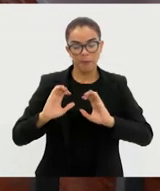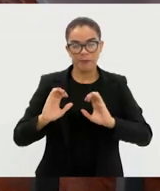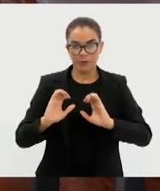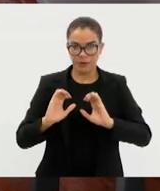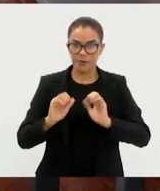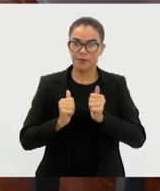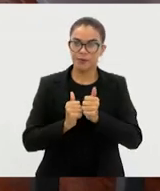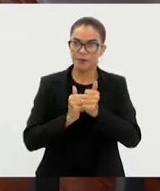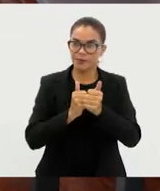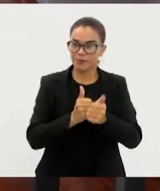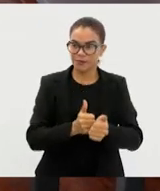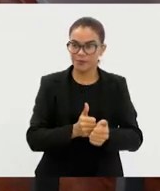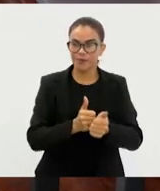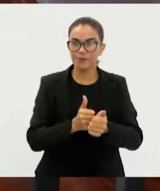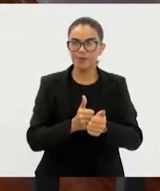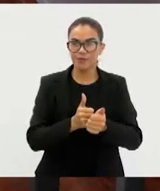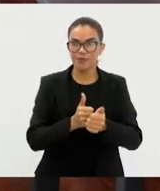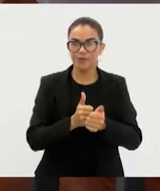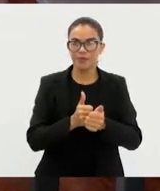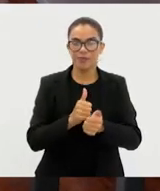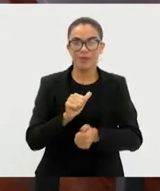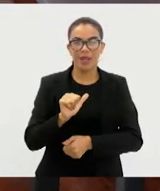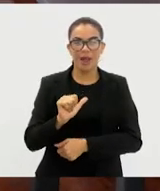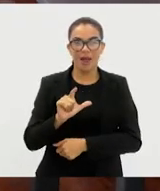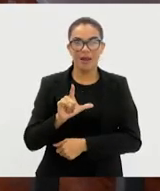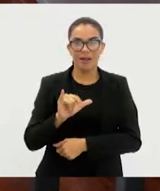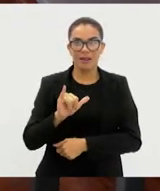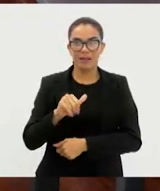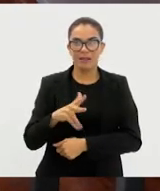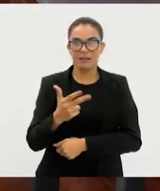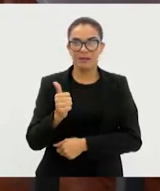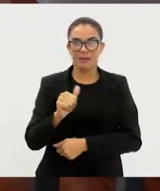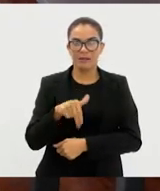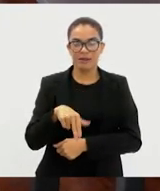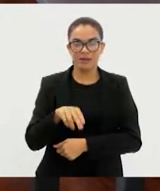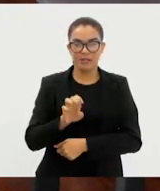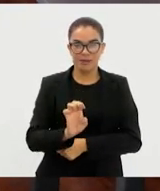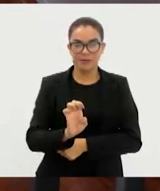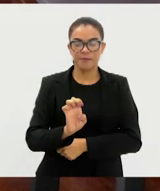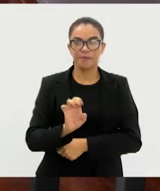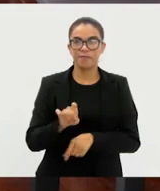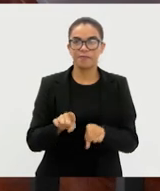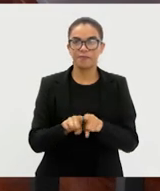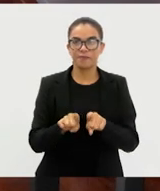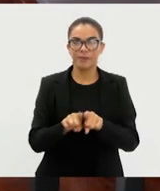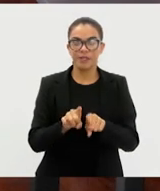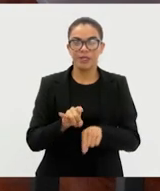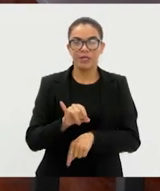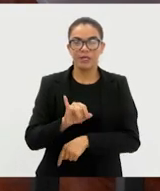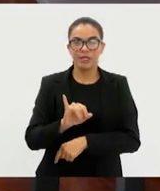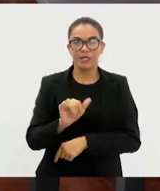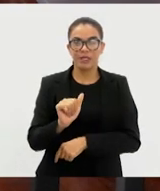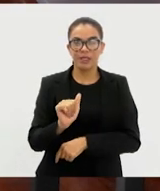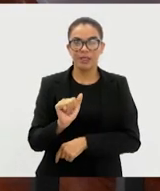acompanhar a Liliane Figueiredo, não é isso? E a Yasmin Monteiro.